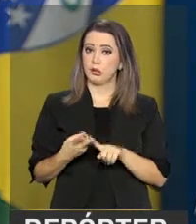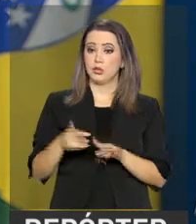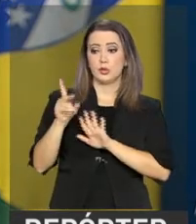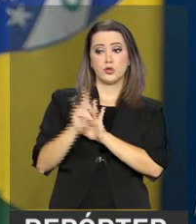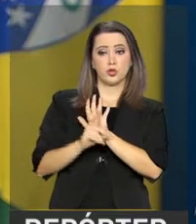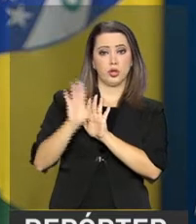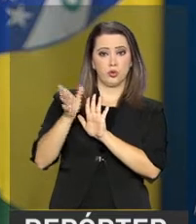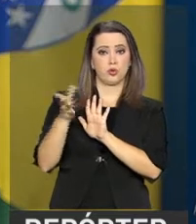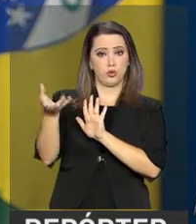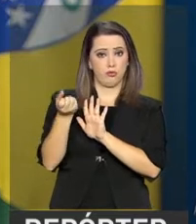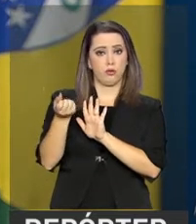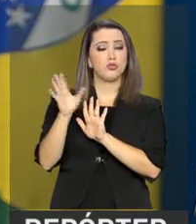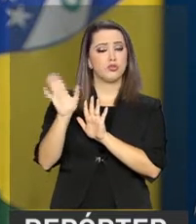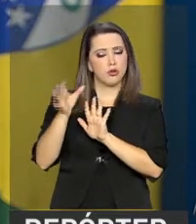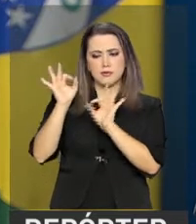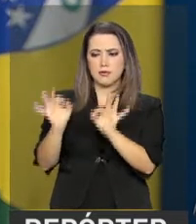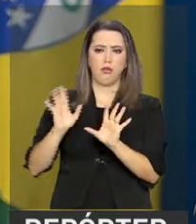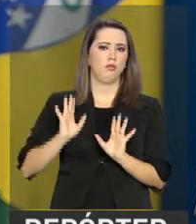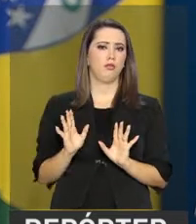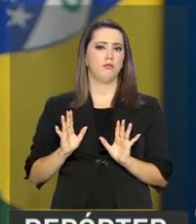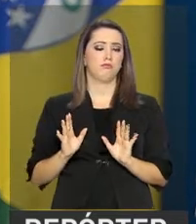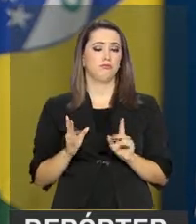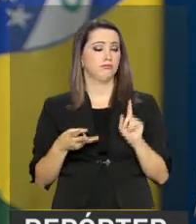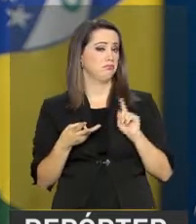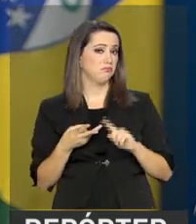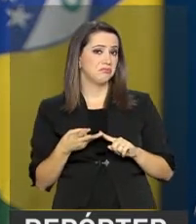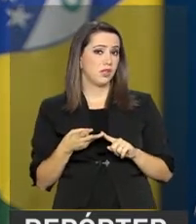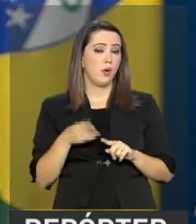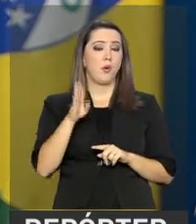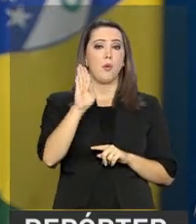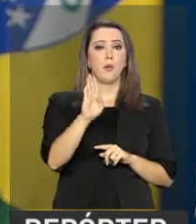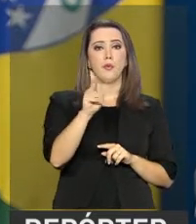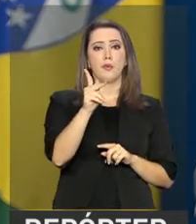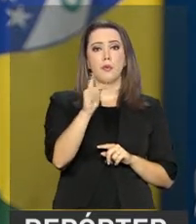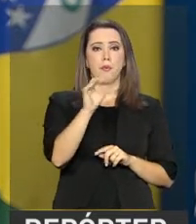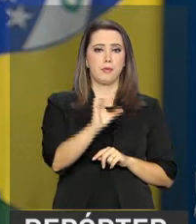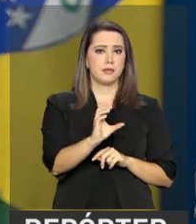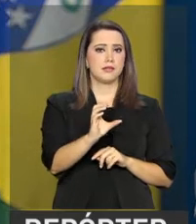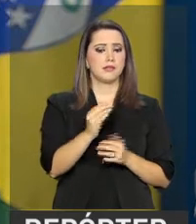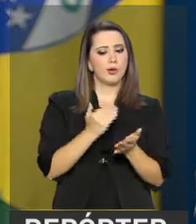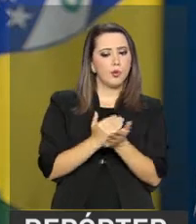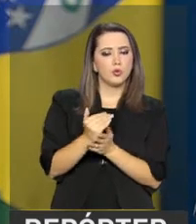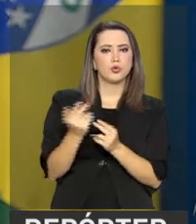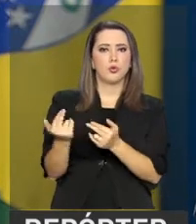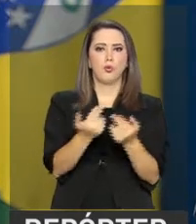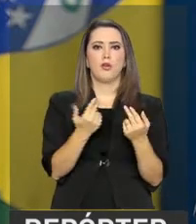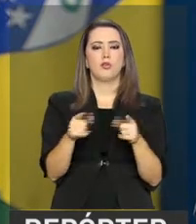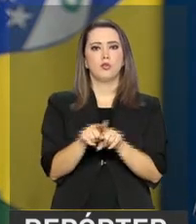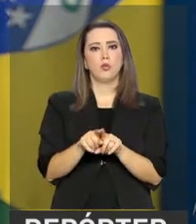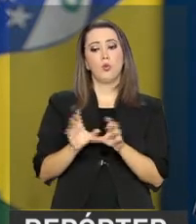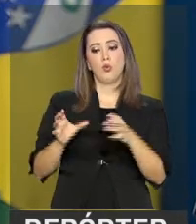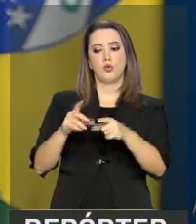nenhuma natureza nenhuma dificuldade na hipótese do benefício de prestação continuada estão fora mas o trabalhador